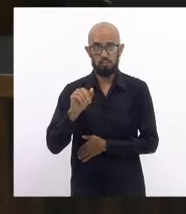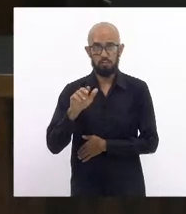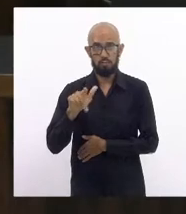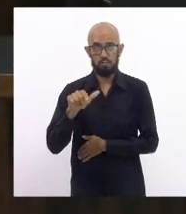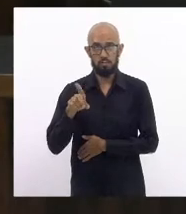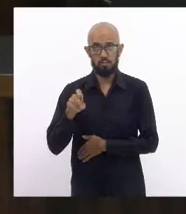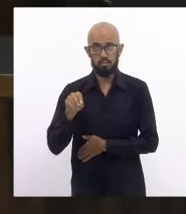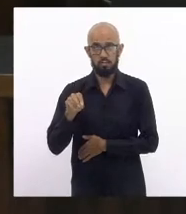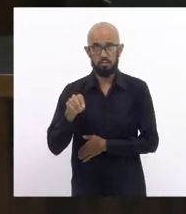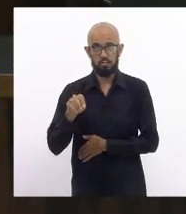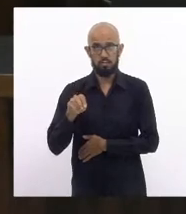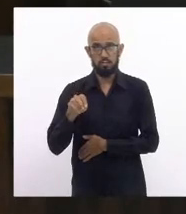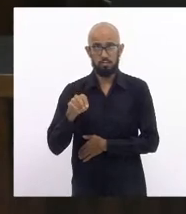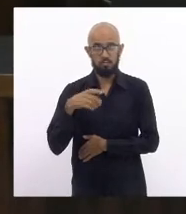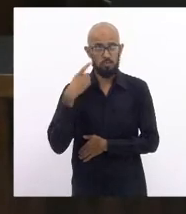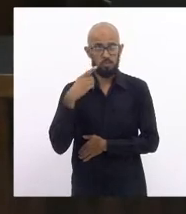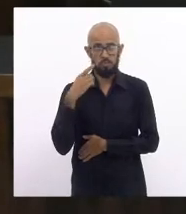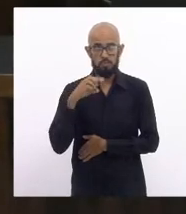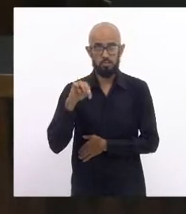Deputado Márcio Canella.